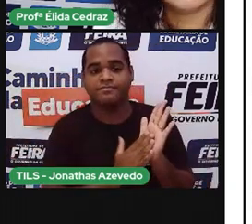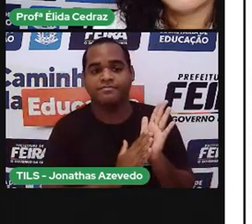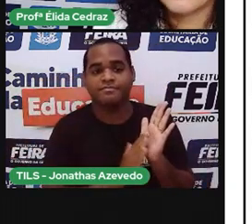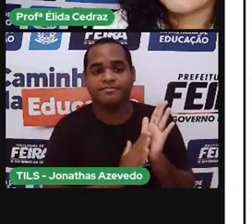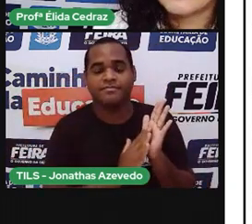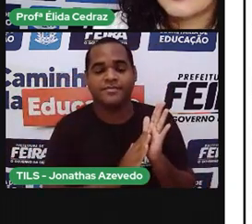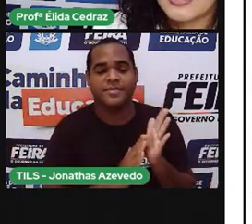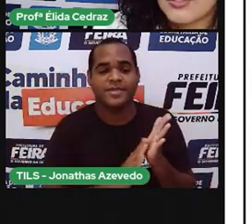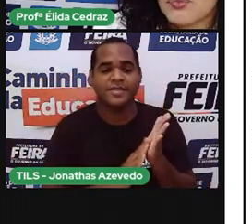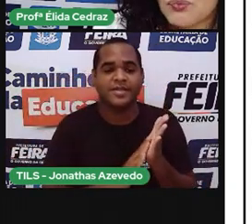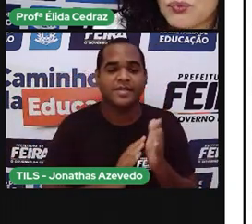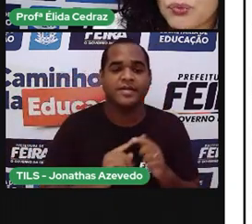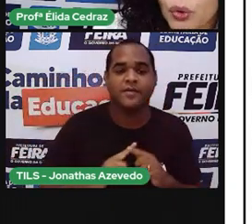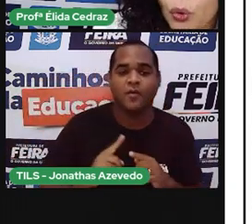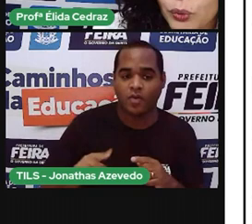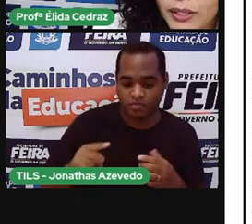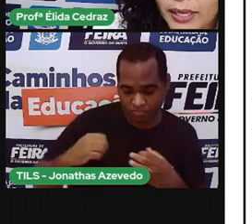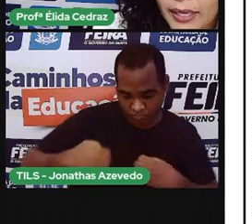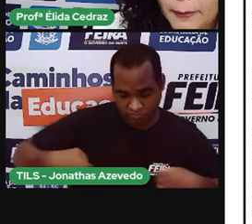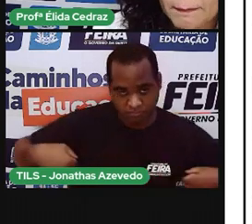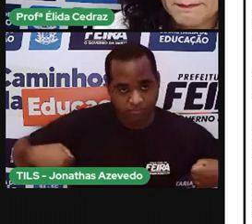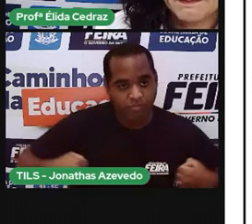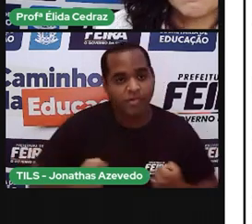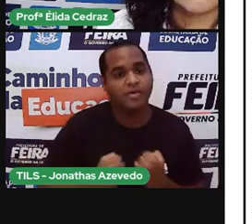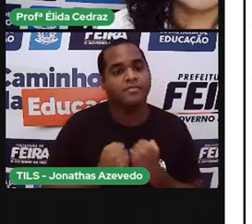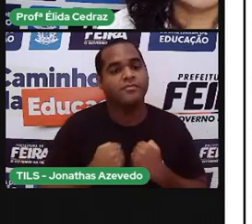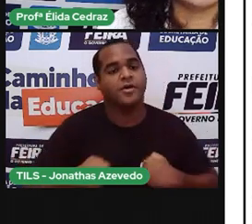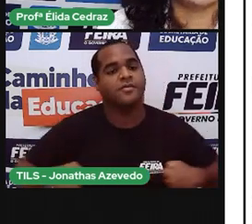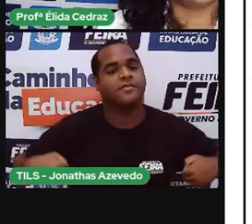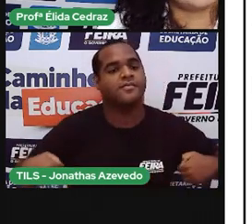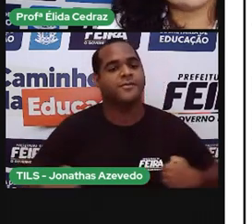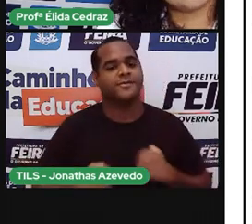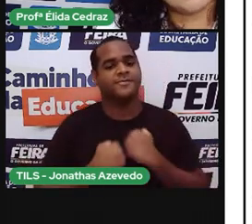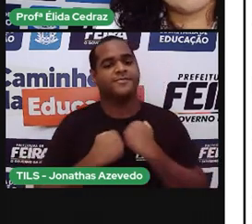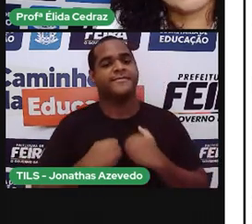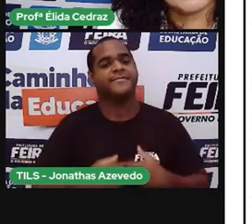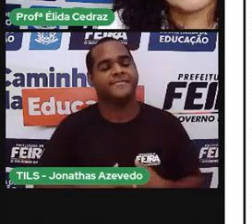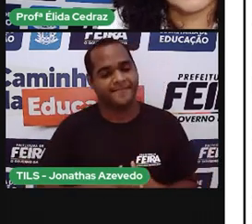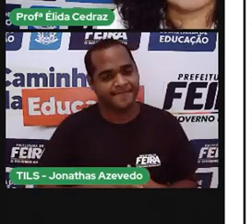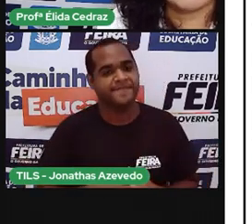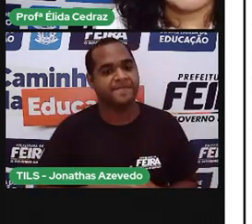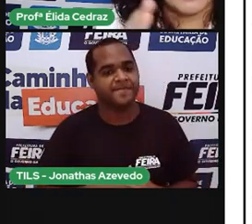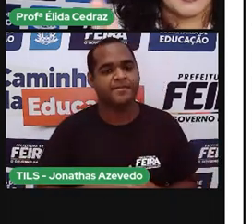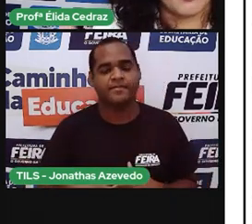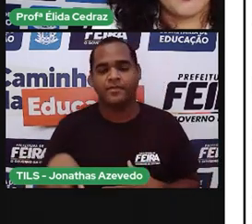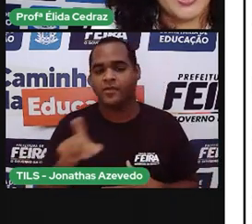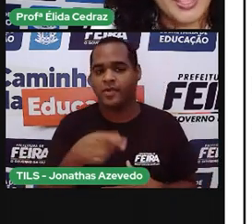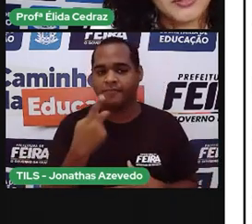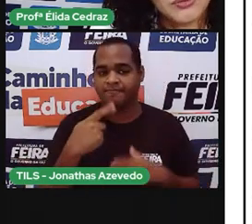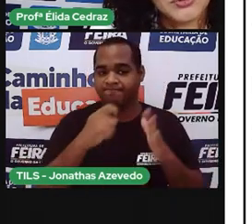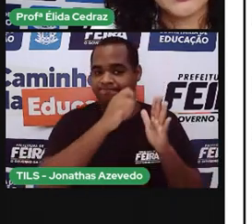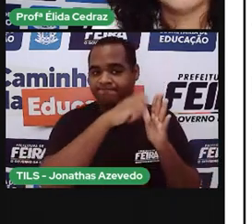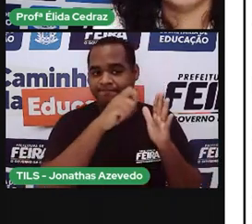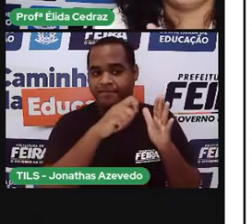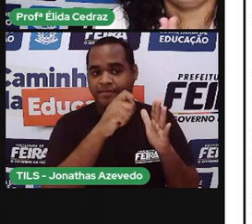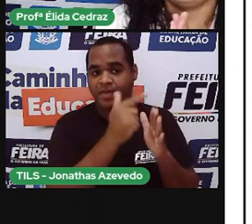tamborim e sanfona. Nós vamos escrever ao lado